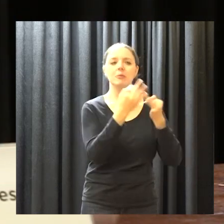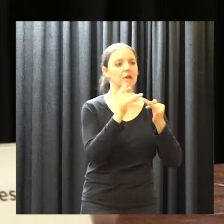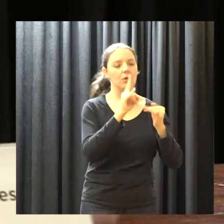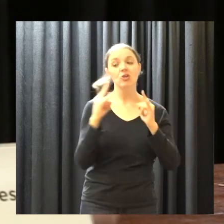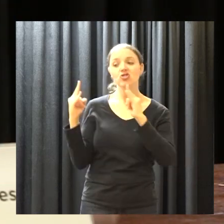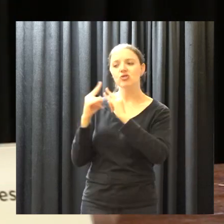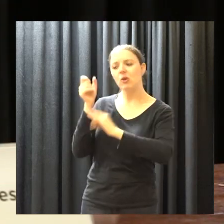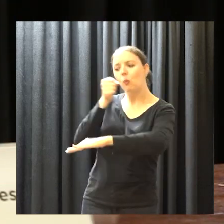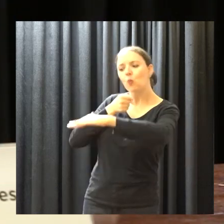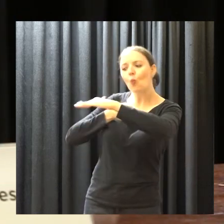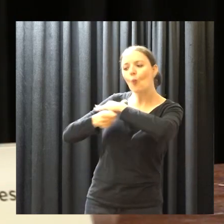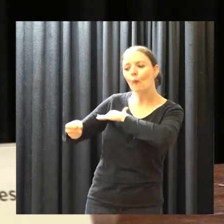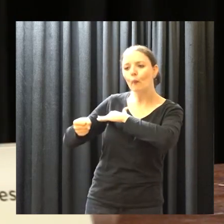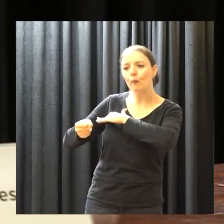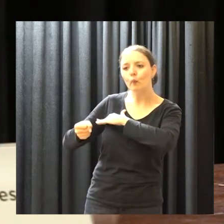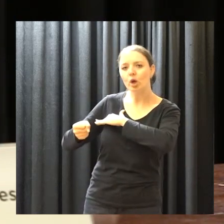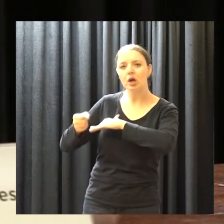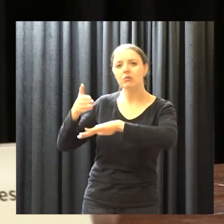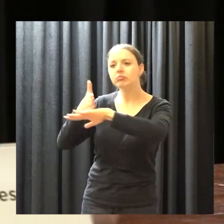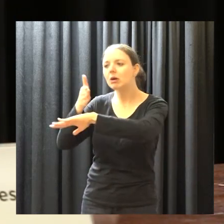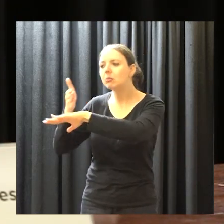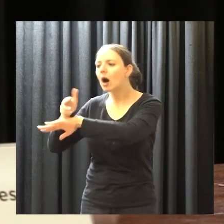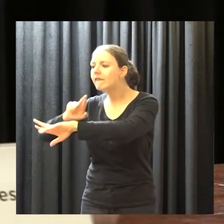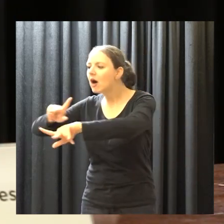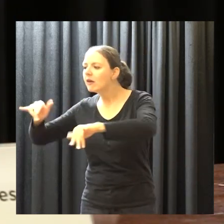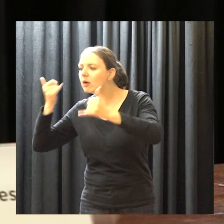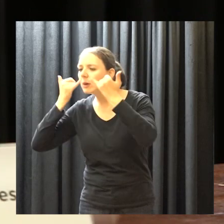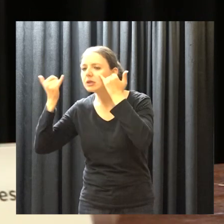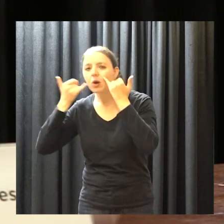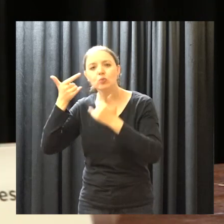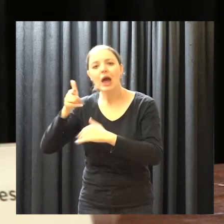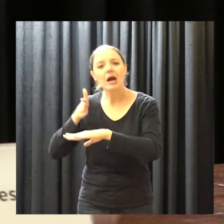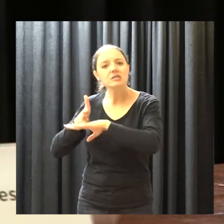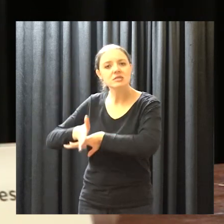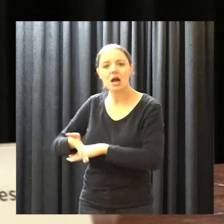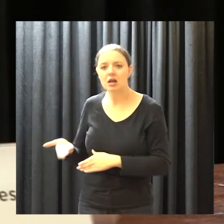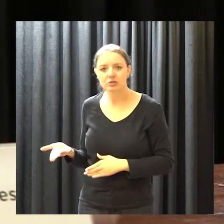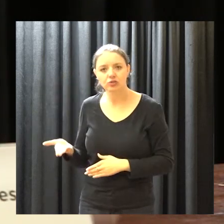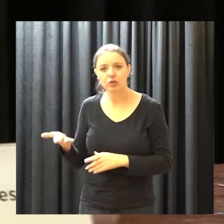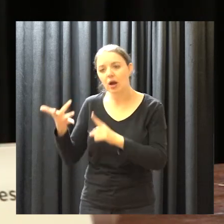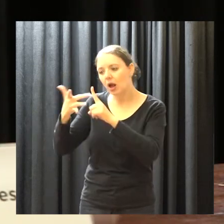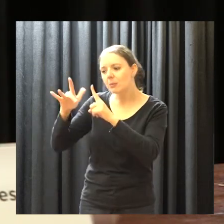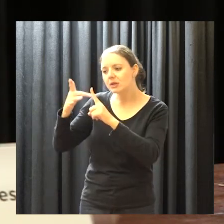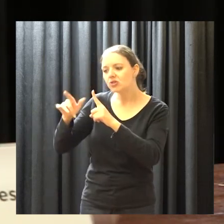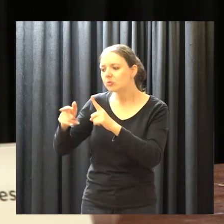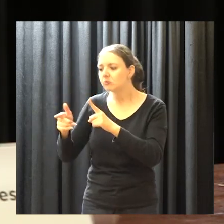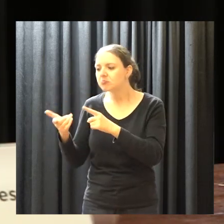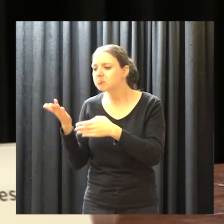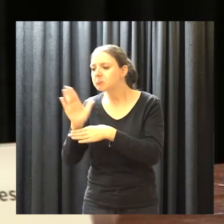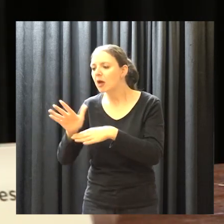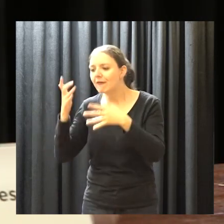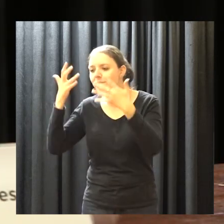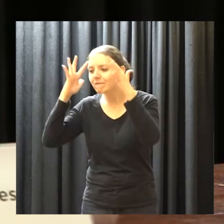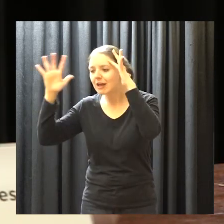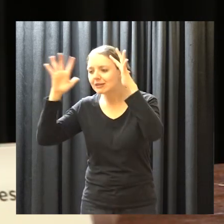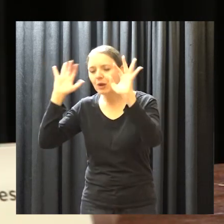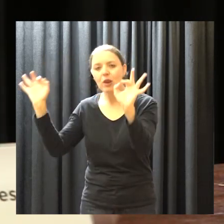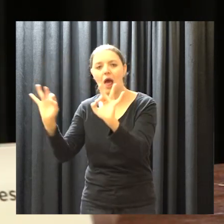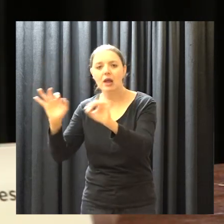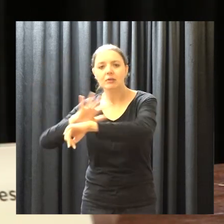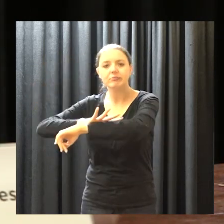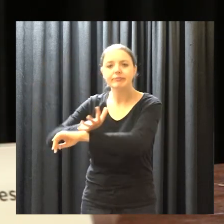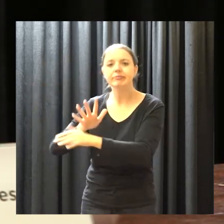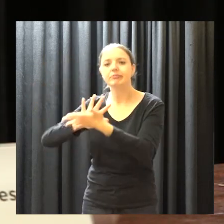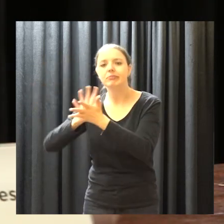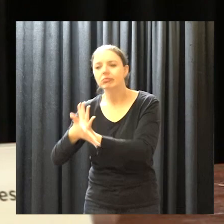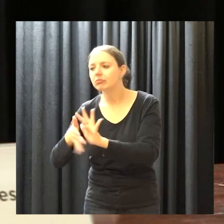não terem acesso a diversas informações, não refletem sobre o capacitismo, discriminação ou até mesmo nem